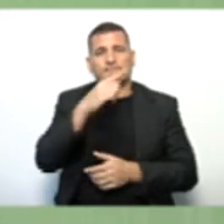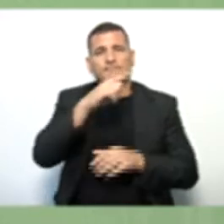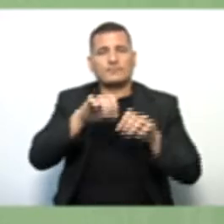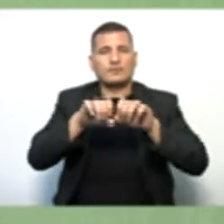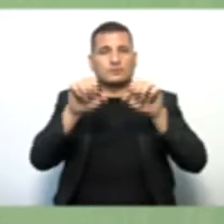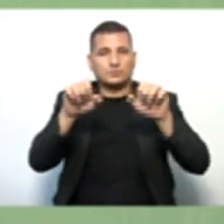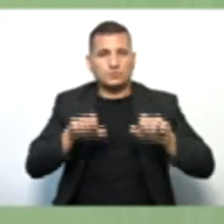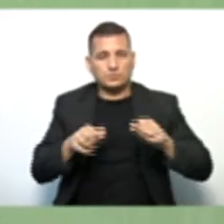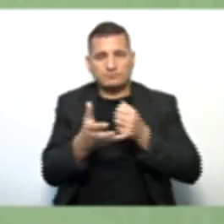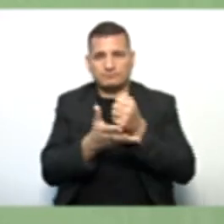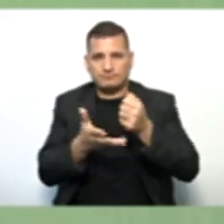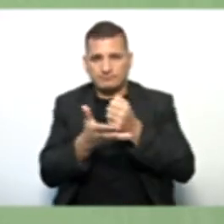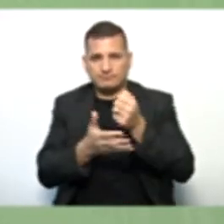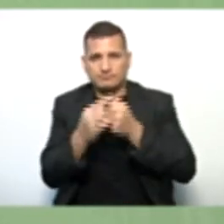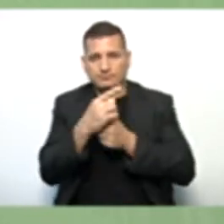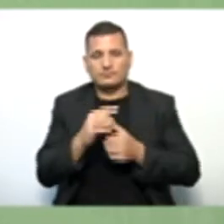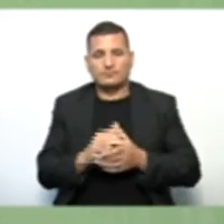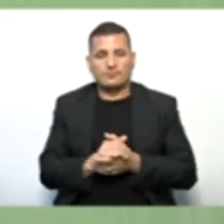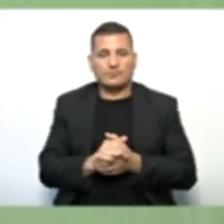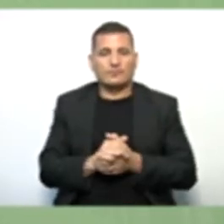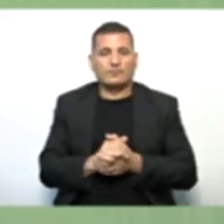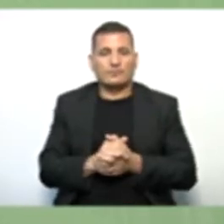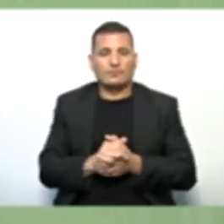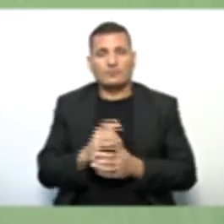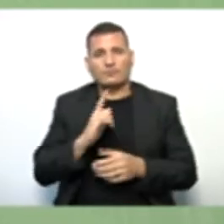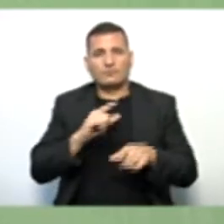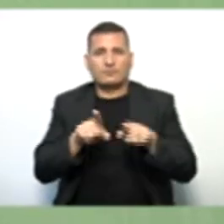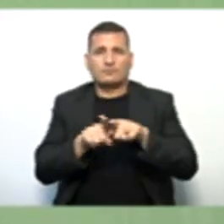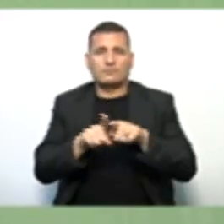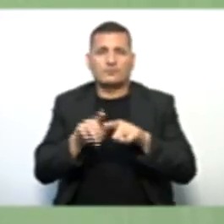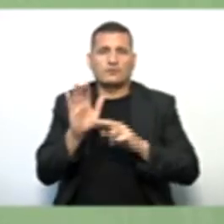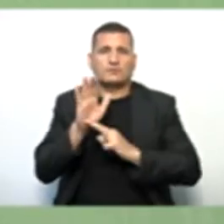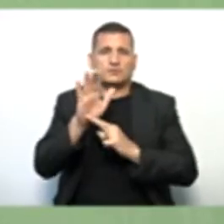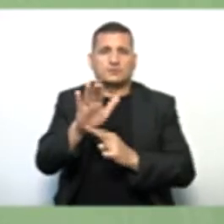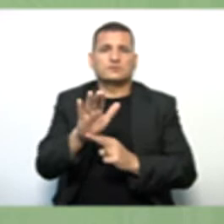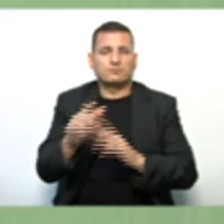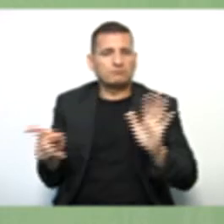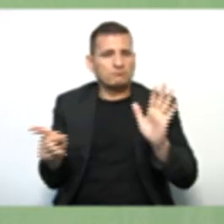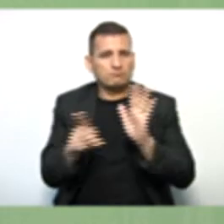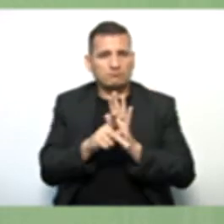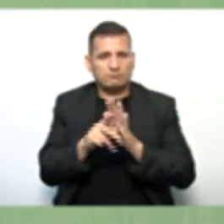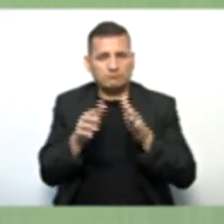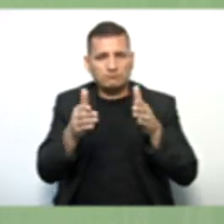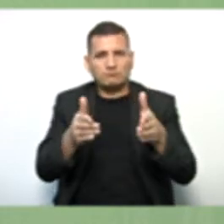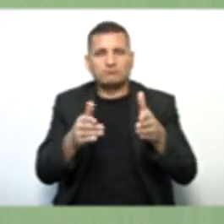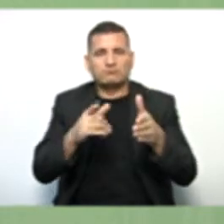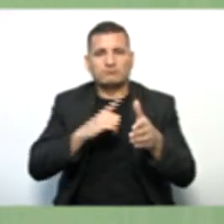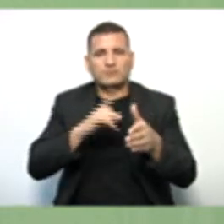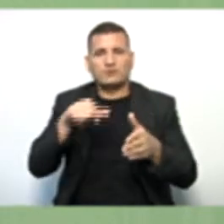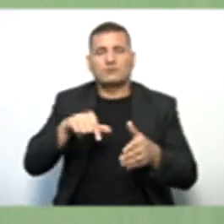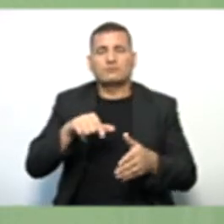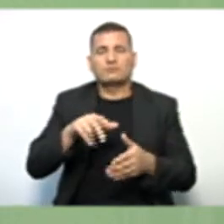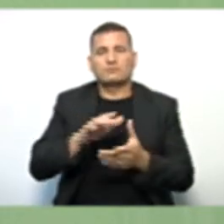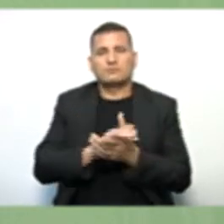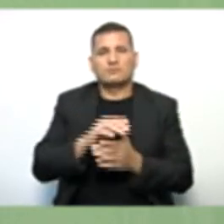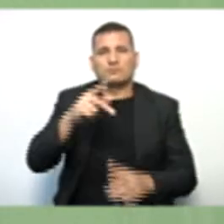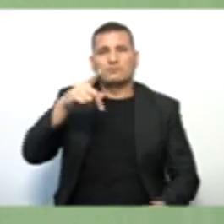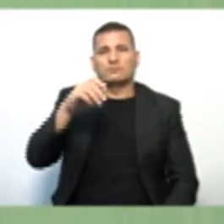essa estrutura básica. Existe também uma representação bem específica que é o Portugal.